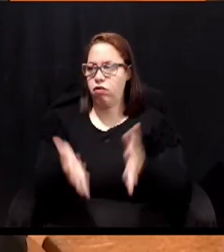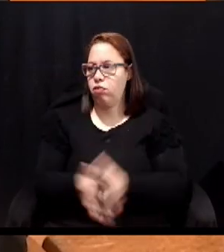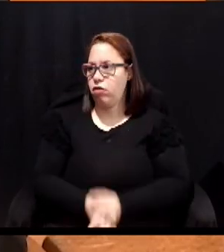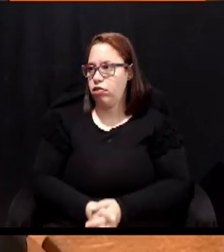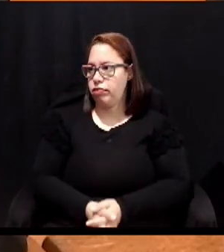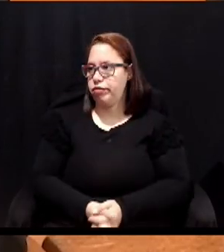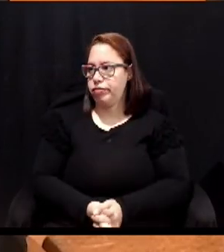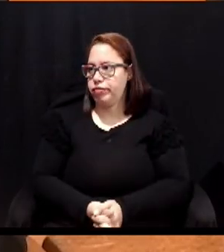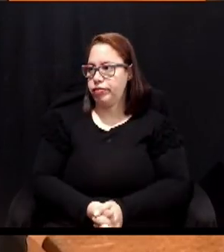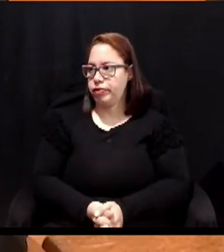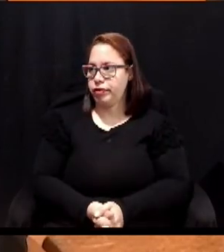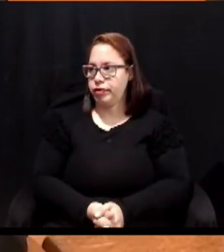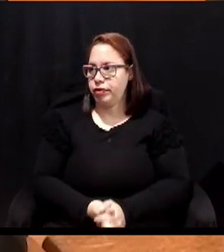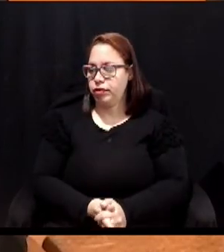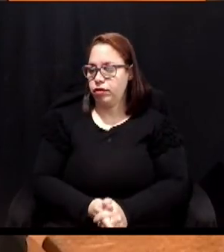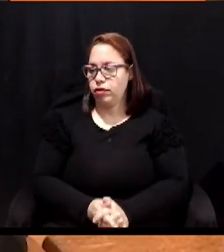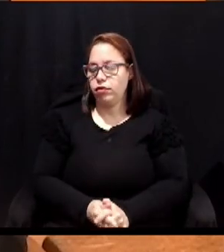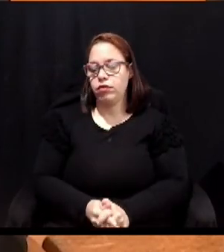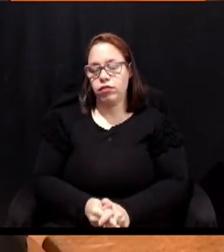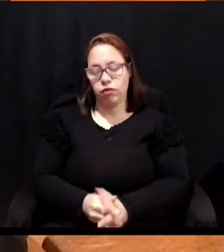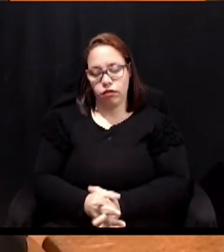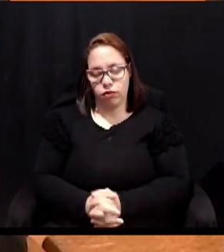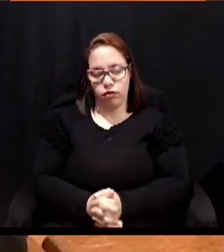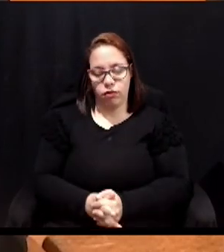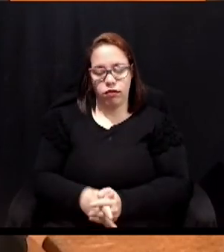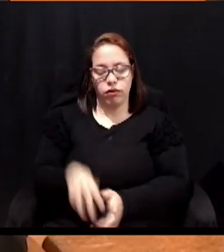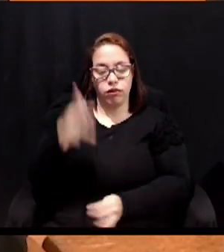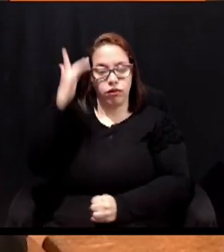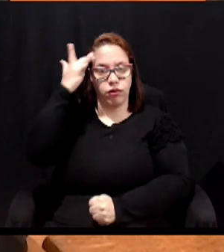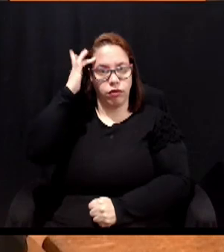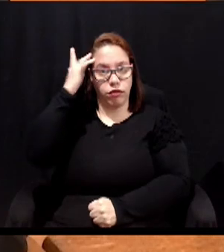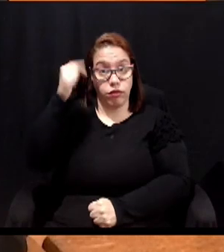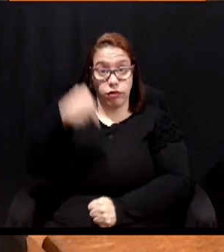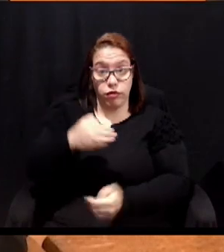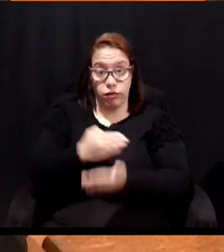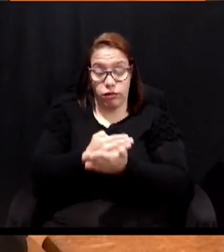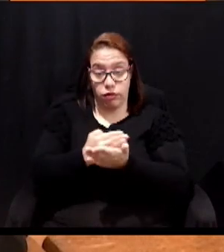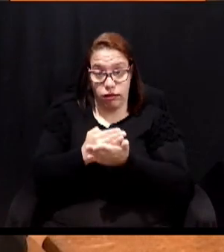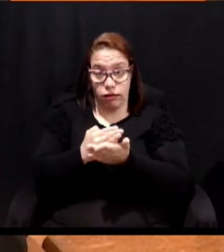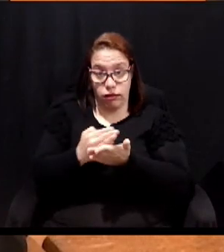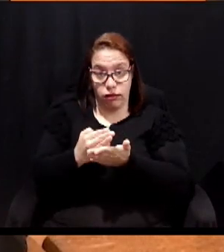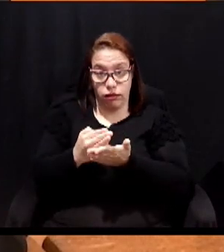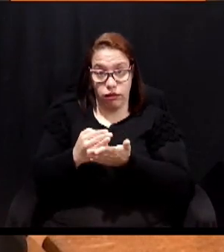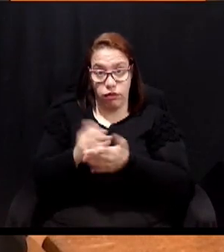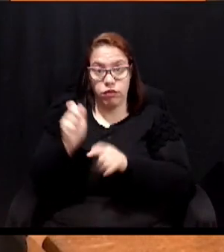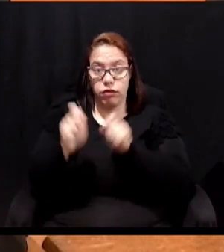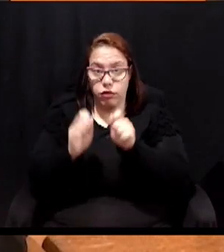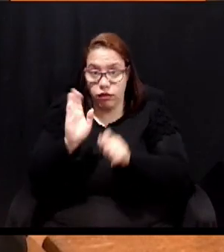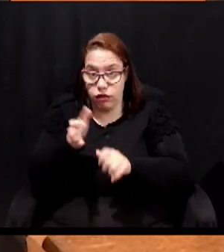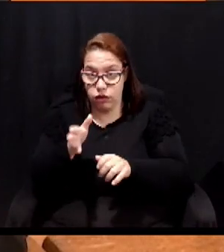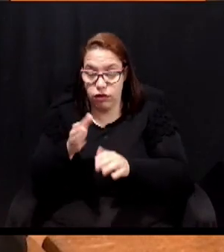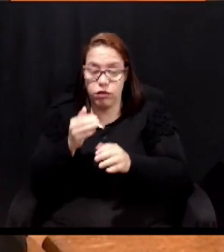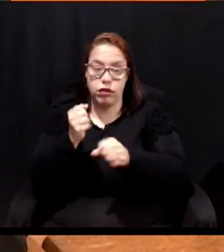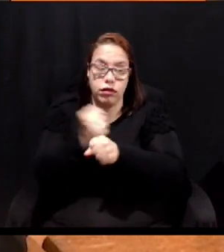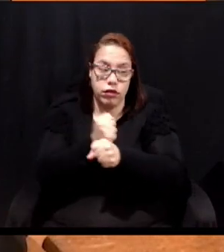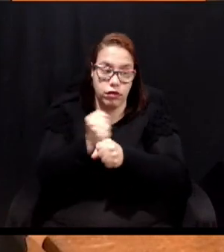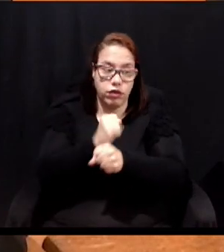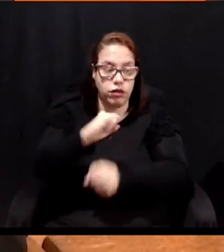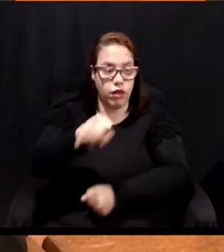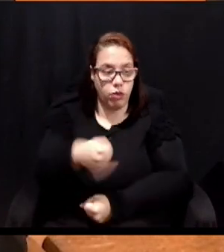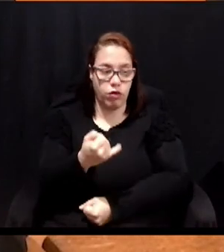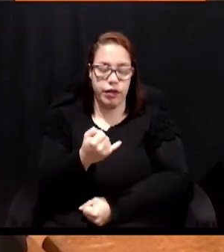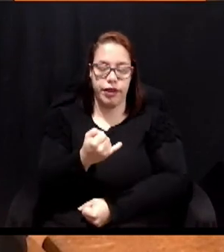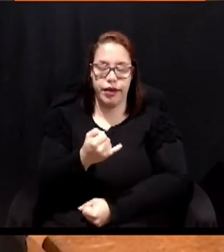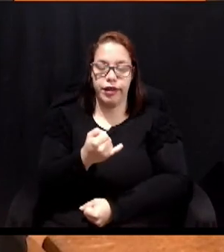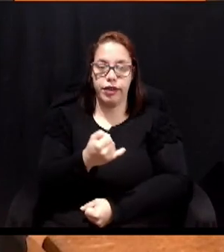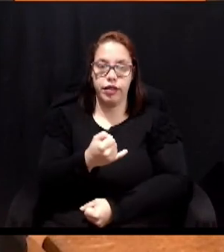vejo dessa maneira. Eu acho que daqui é começar a ver o que já foi construído, aproveitar, né? O